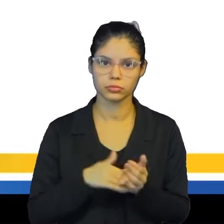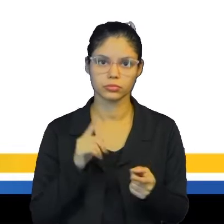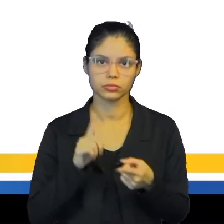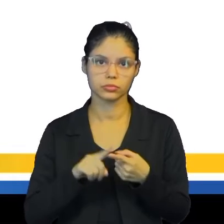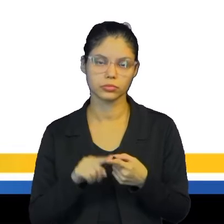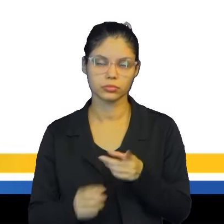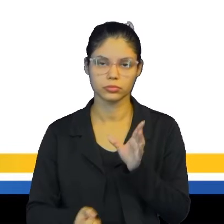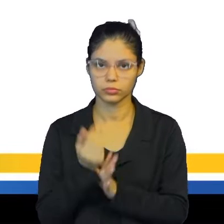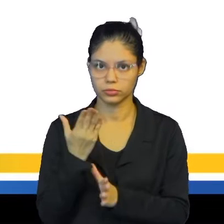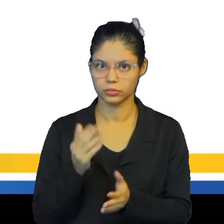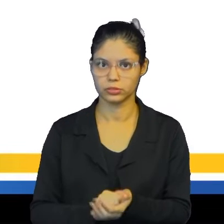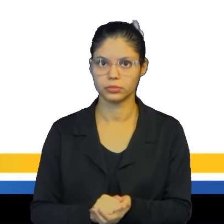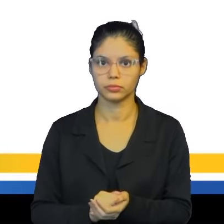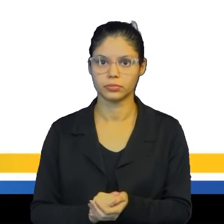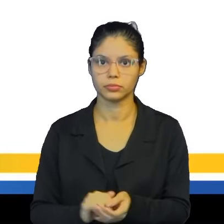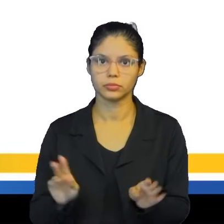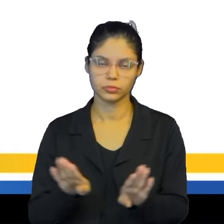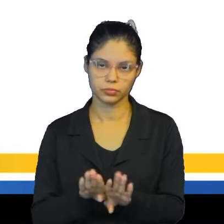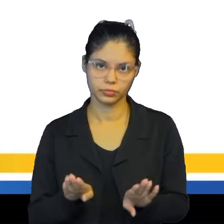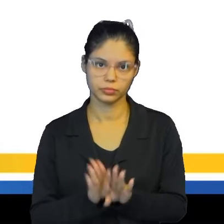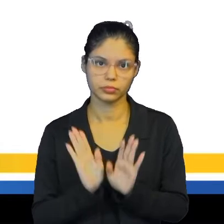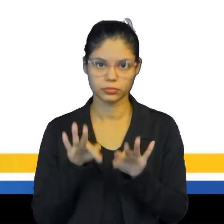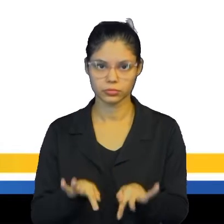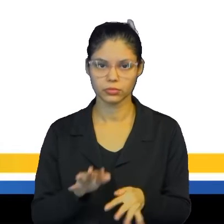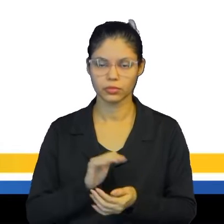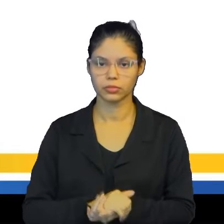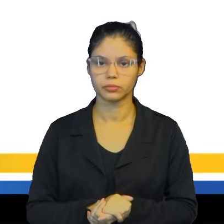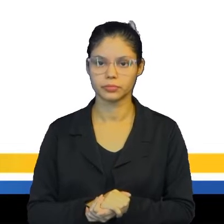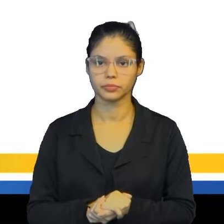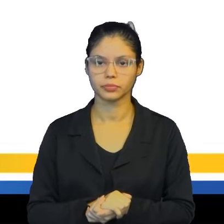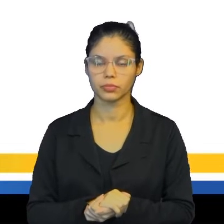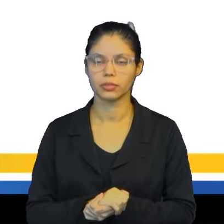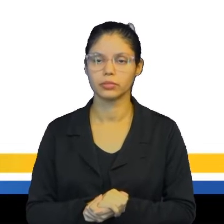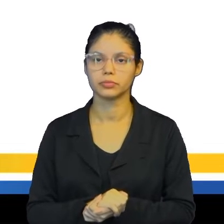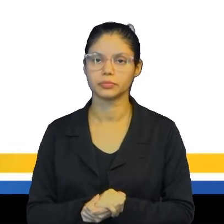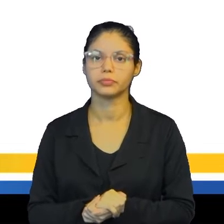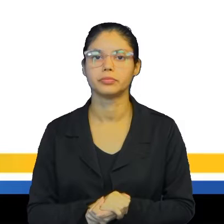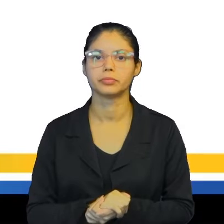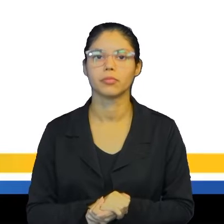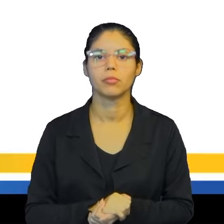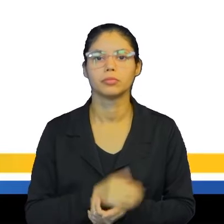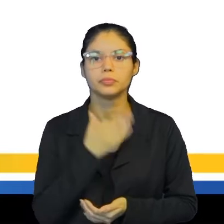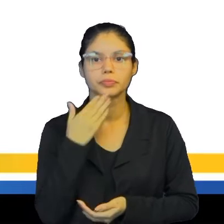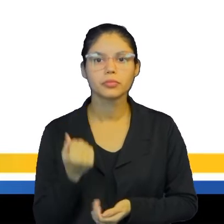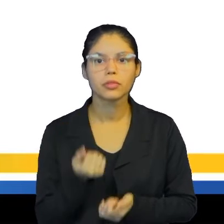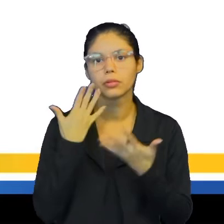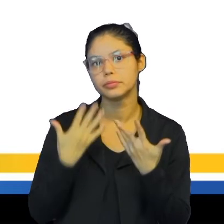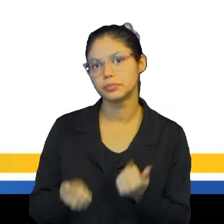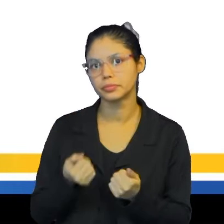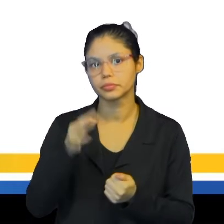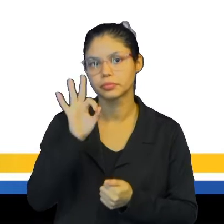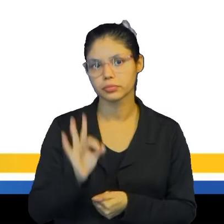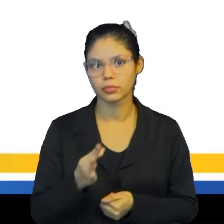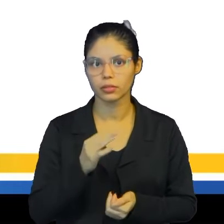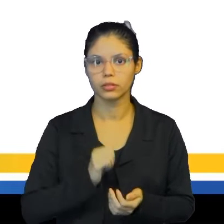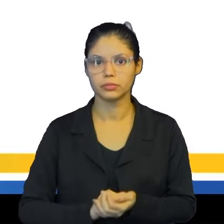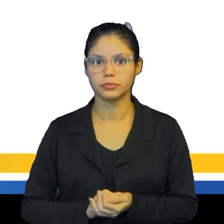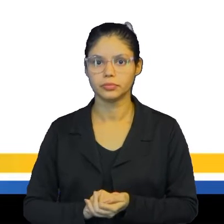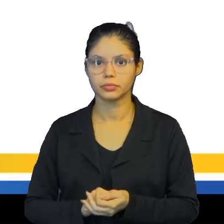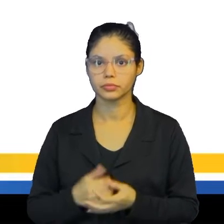você já está criando em cima do molde final, né? Ou seja, proporciona maiores acertos no